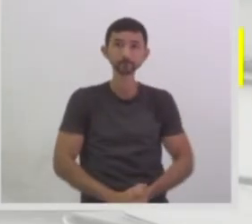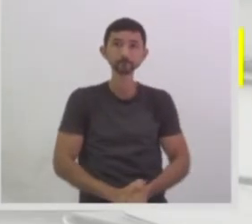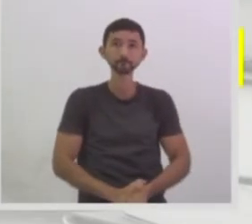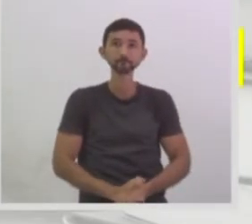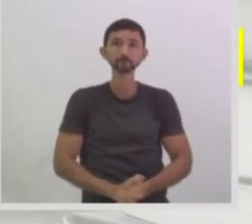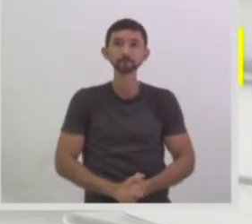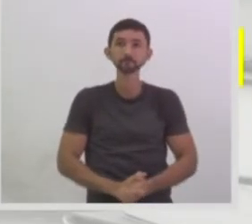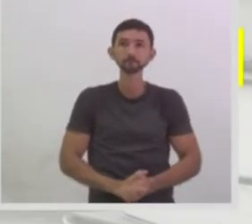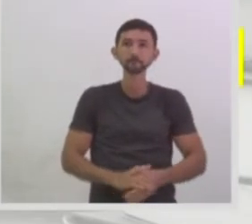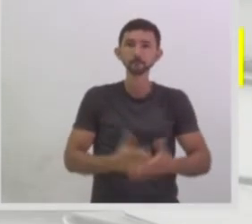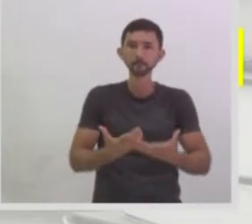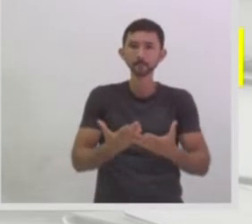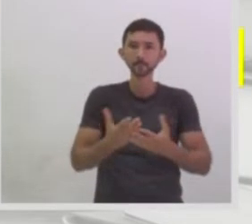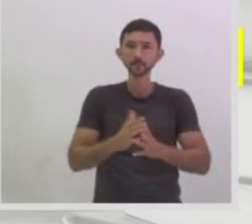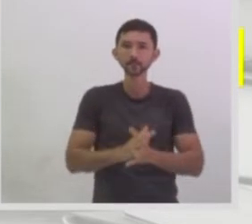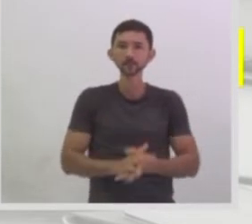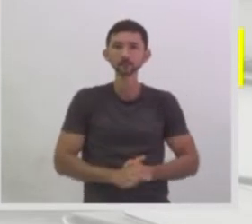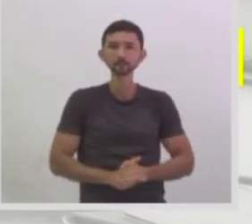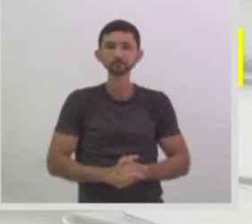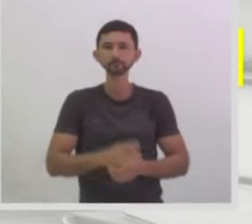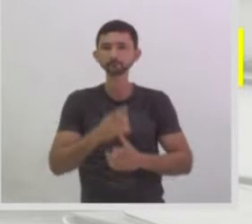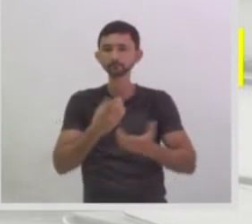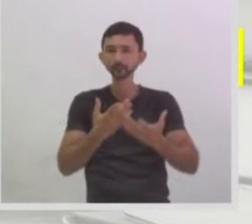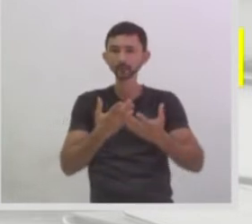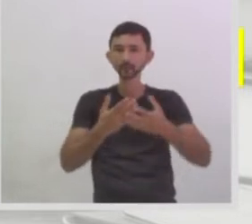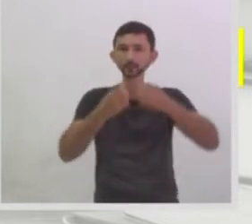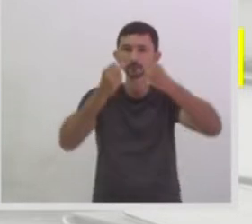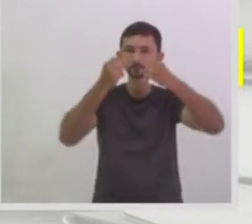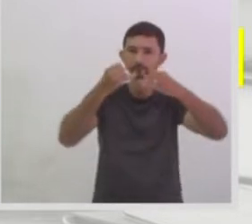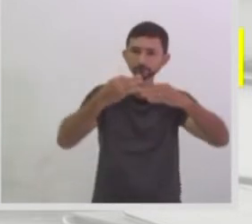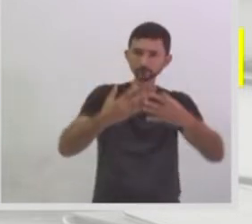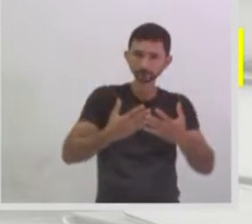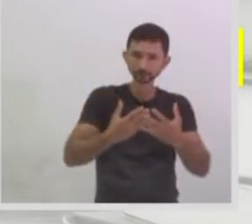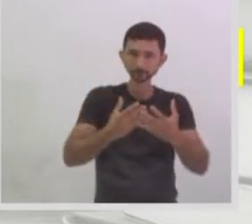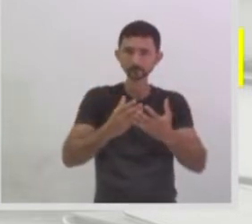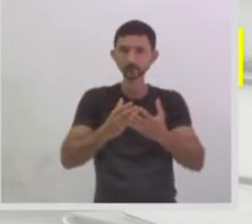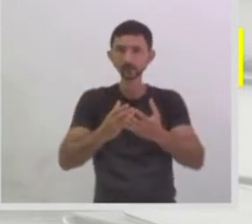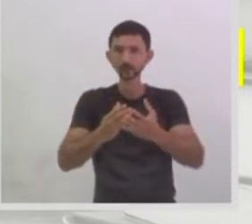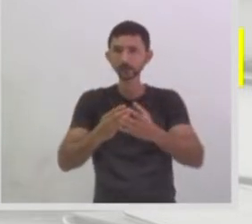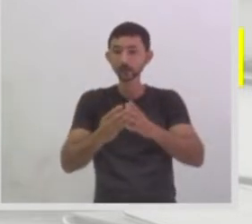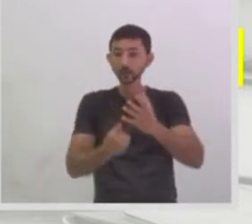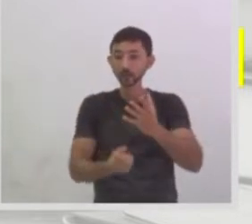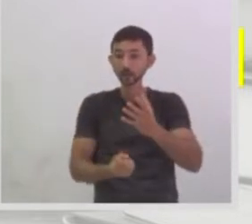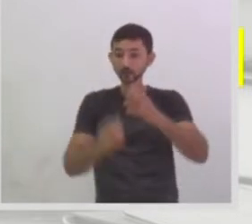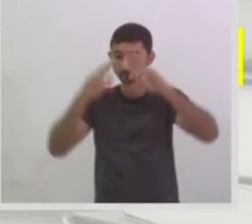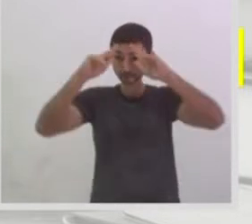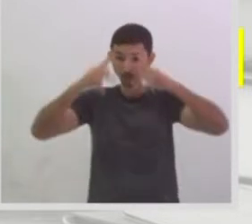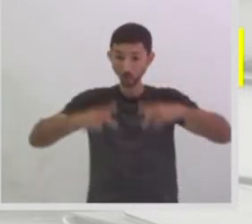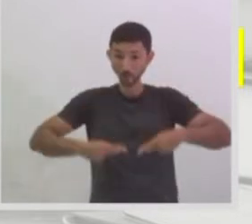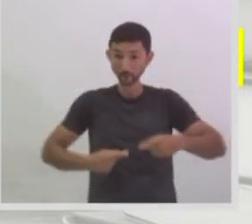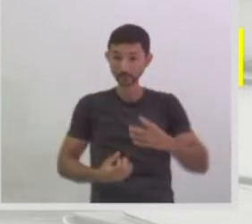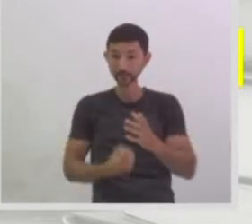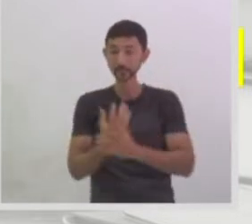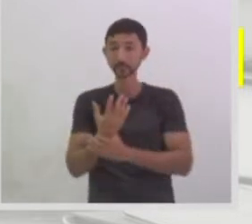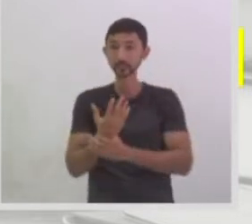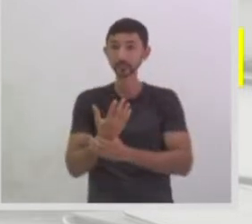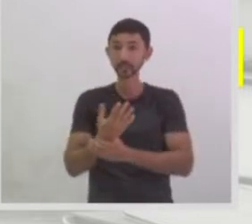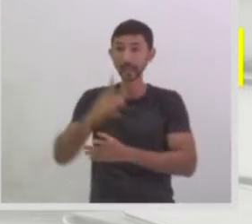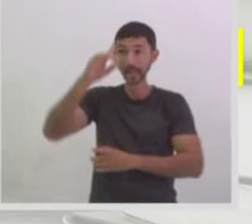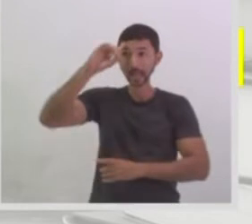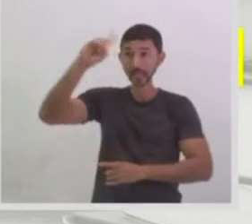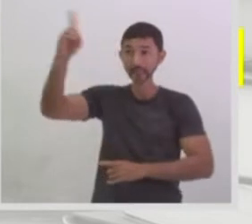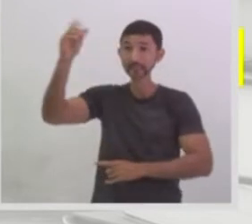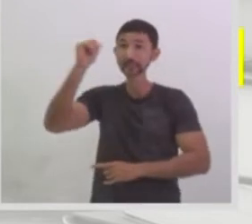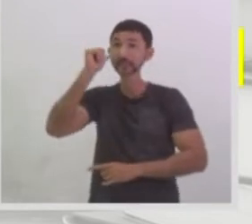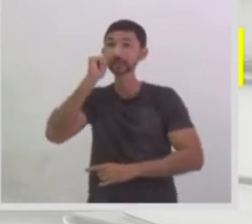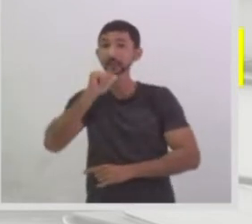Já a mitologia chinesa atribui a criação da raça humana à solidão da deusa Nuwa, que